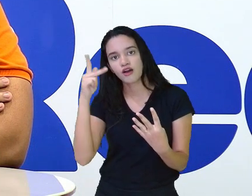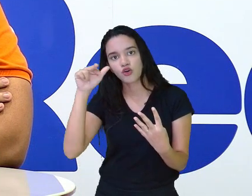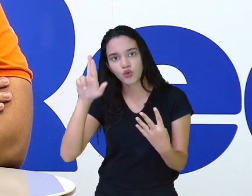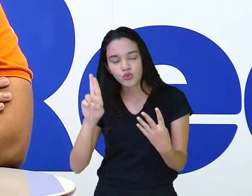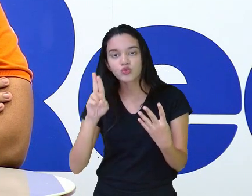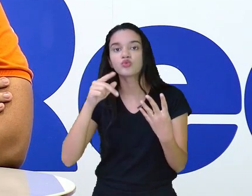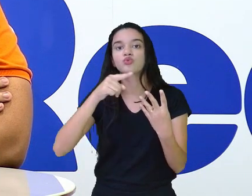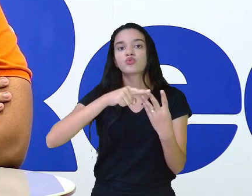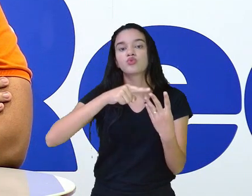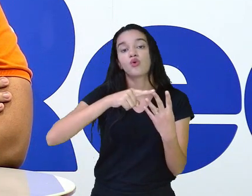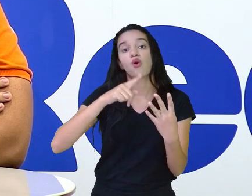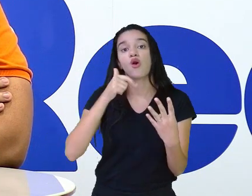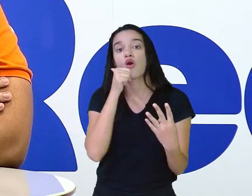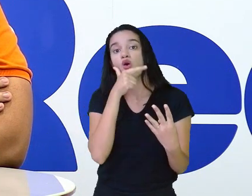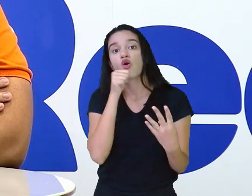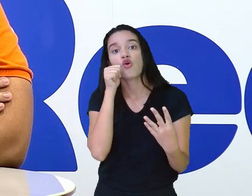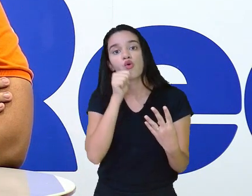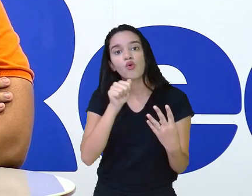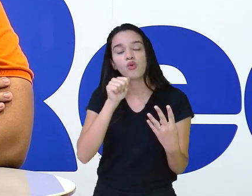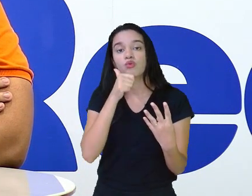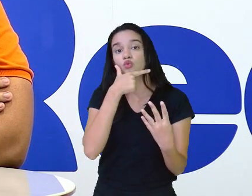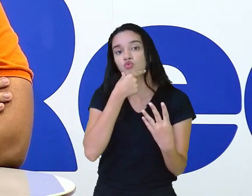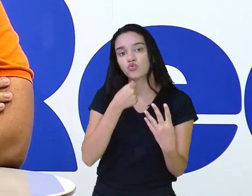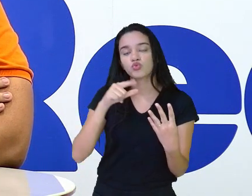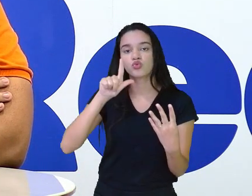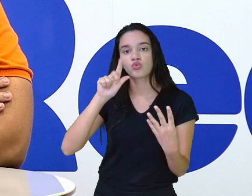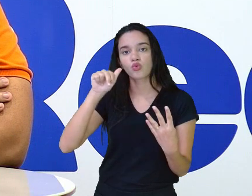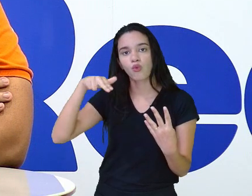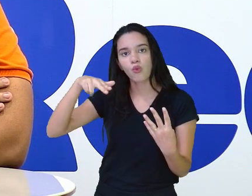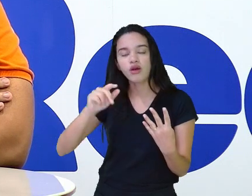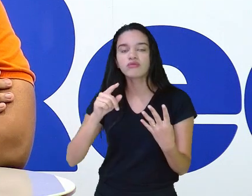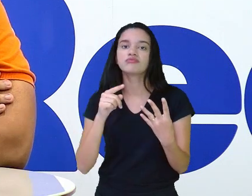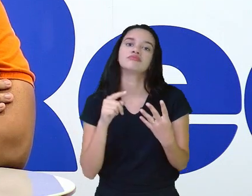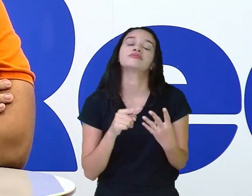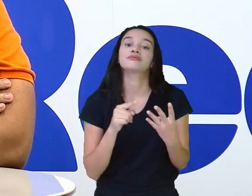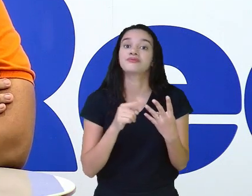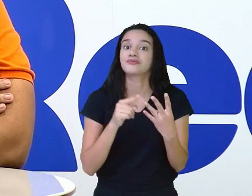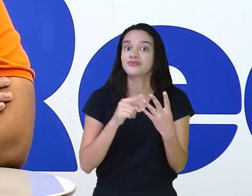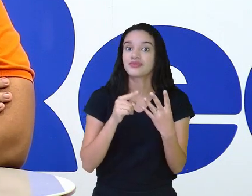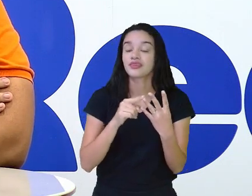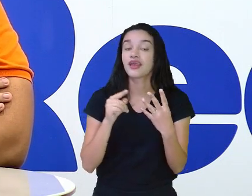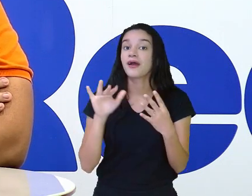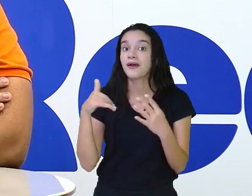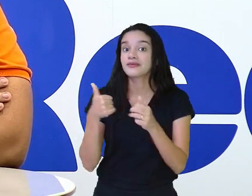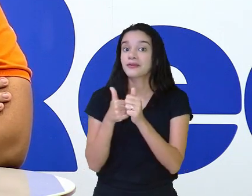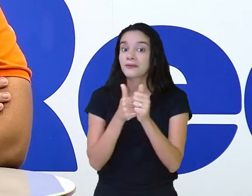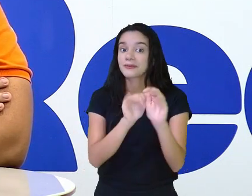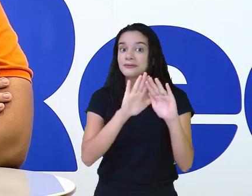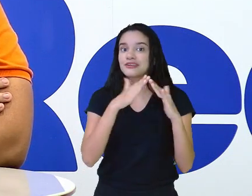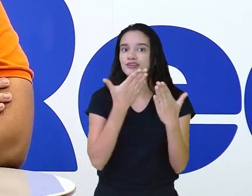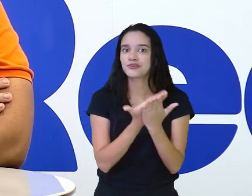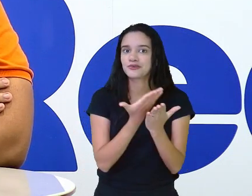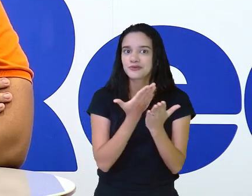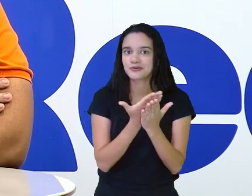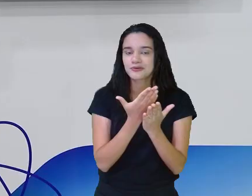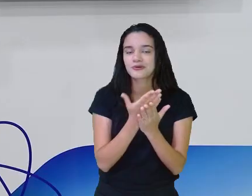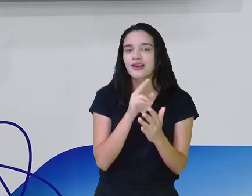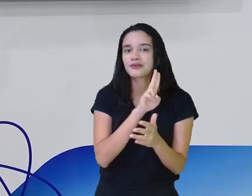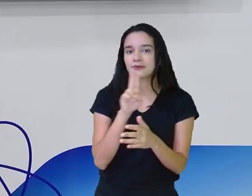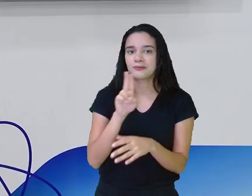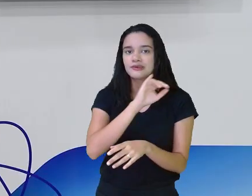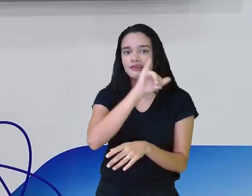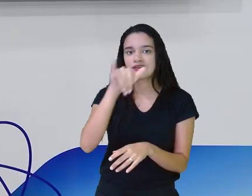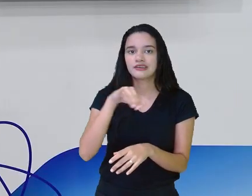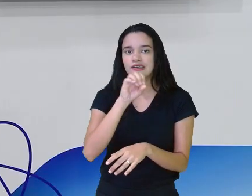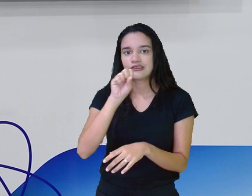professora Lani, que é do José Soares, né? Que deve ser da escola José Soares. Está por aqui acompanhando também. Maravilha, ela estava aqui com a gente